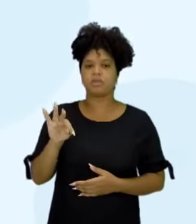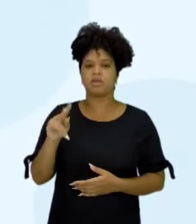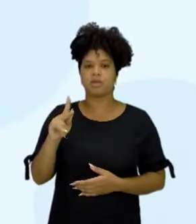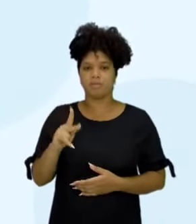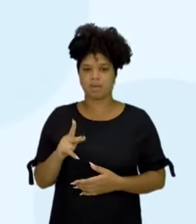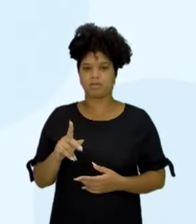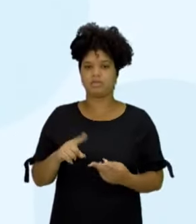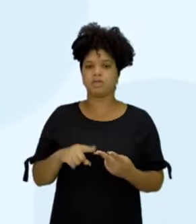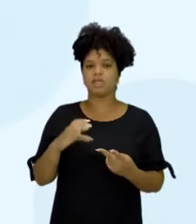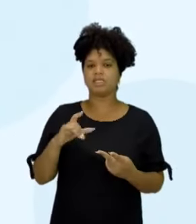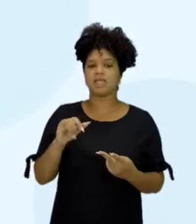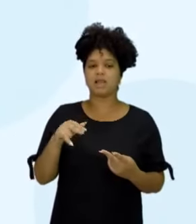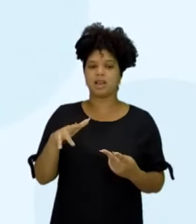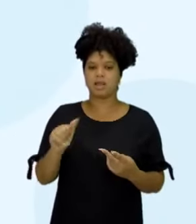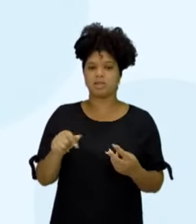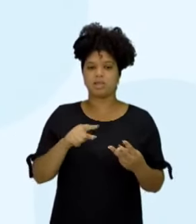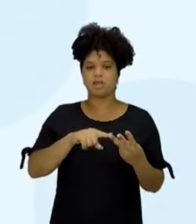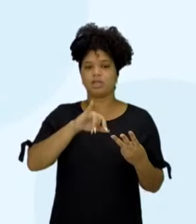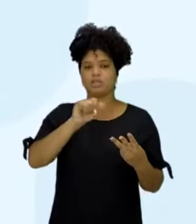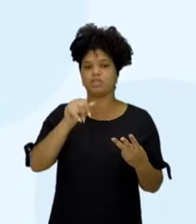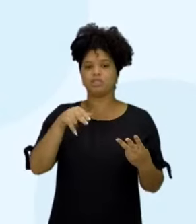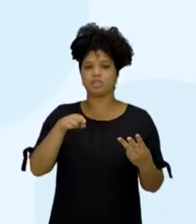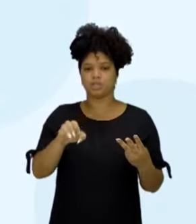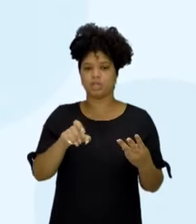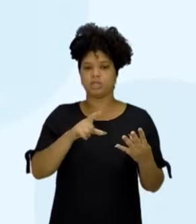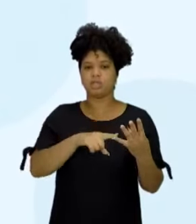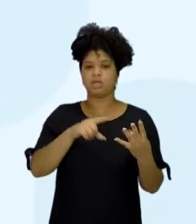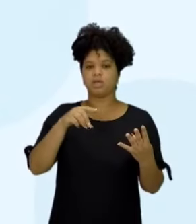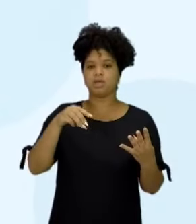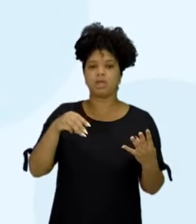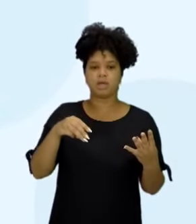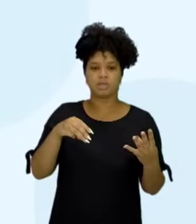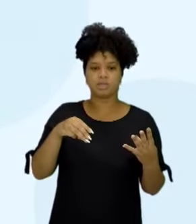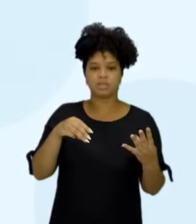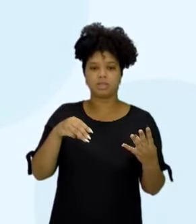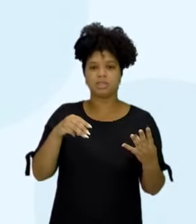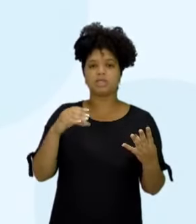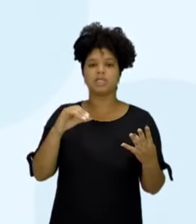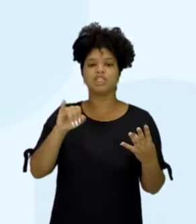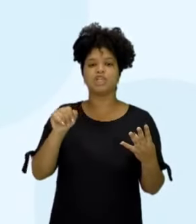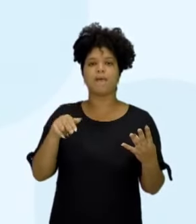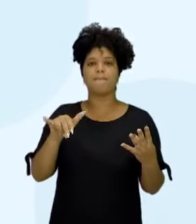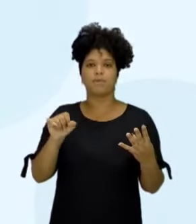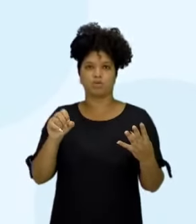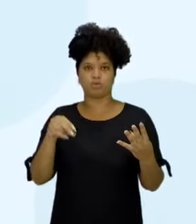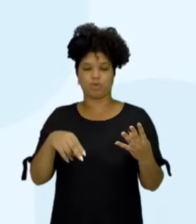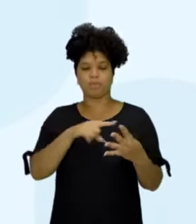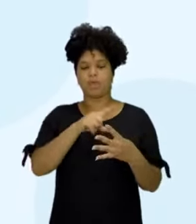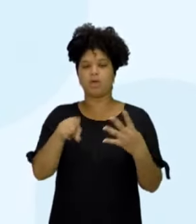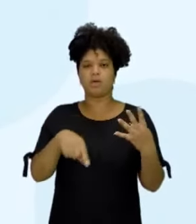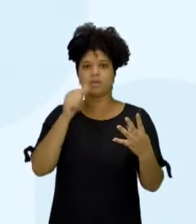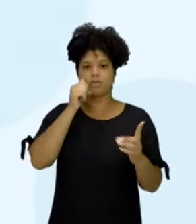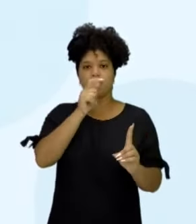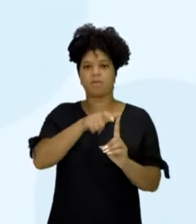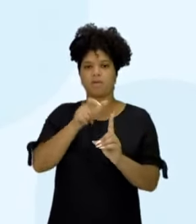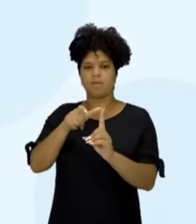Goodall e May Jameson, né? A Jane Goodall, ela trabalhou com gorilas na África, no meio,